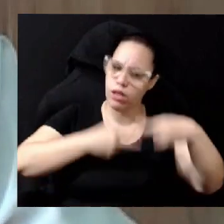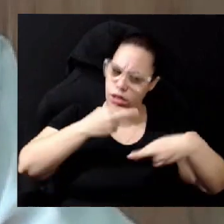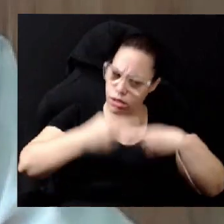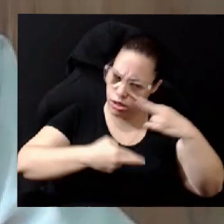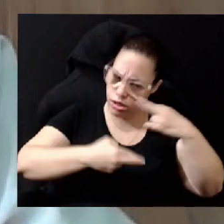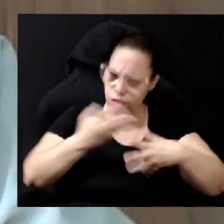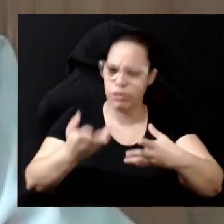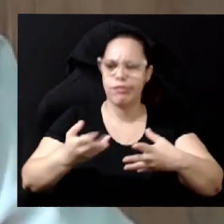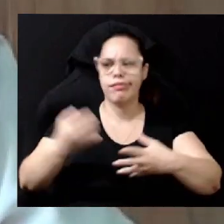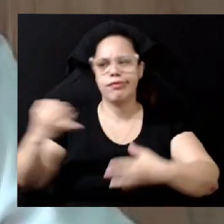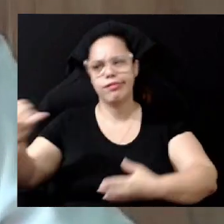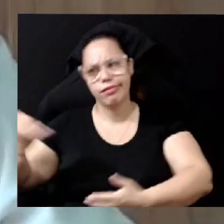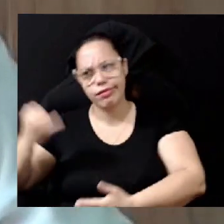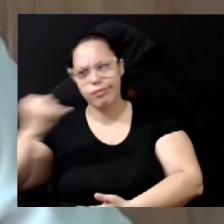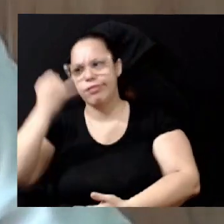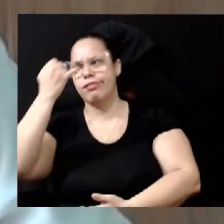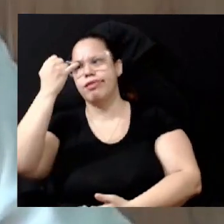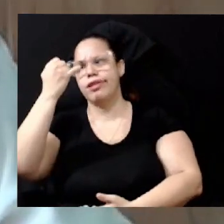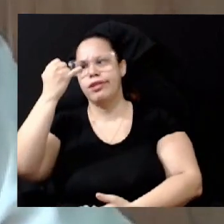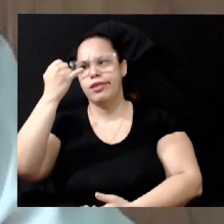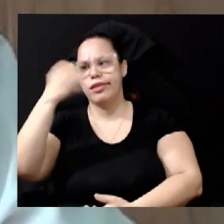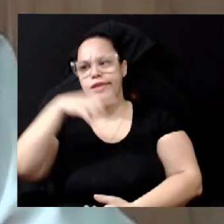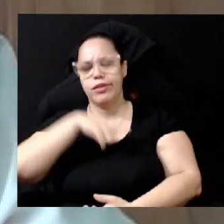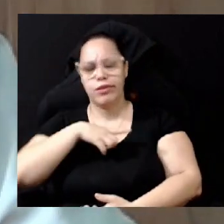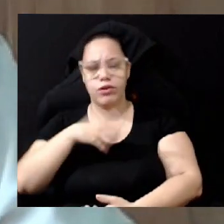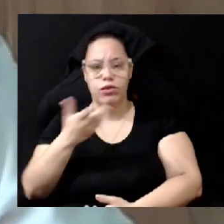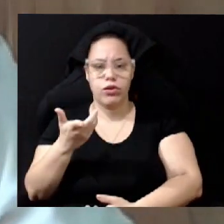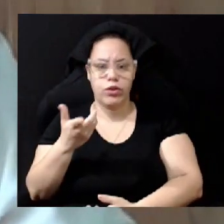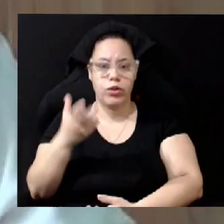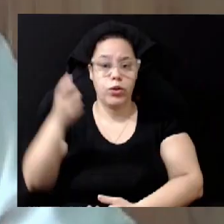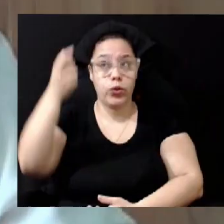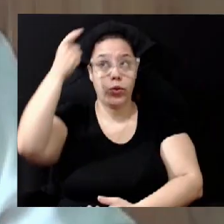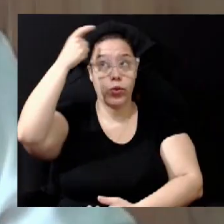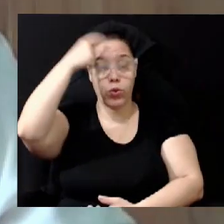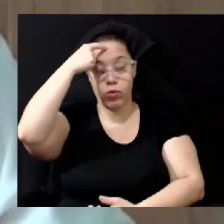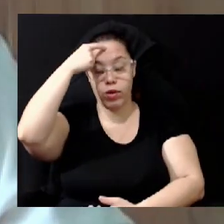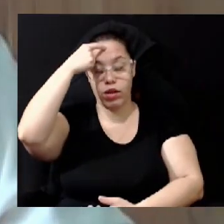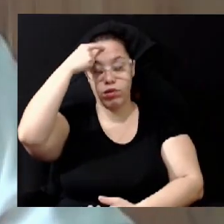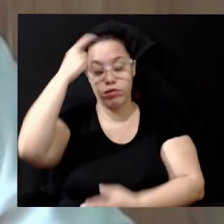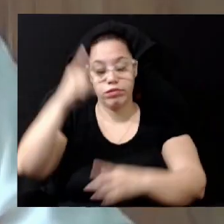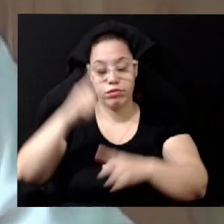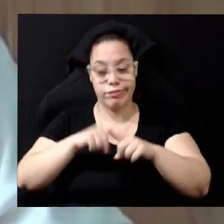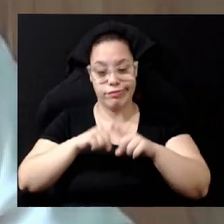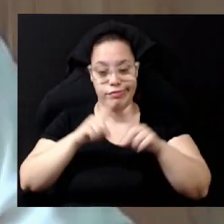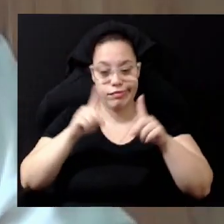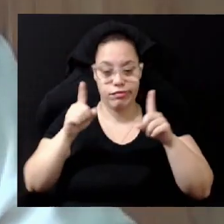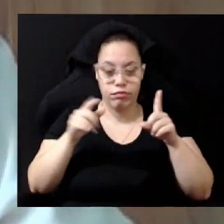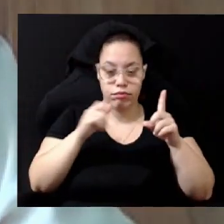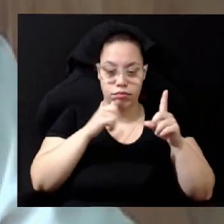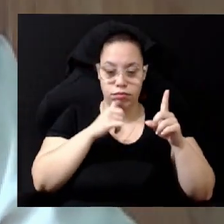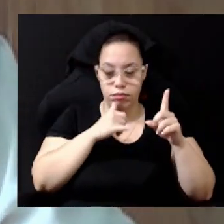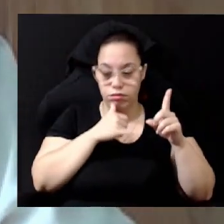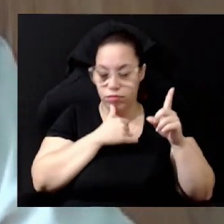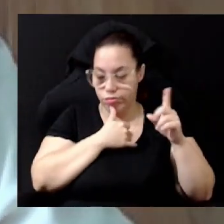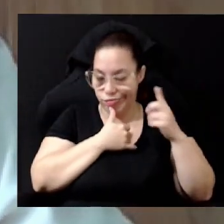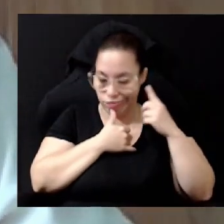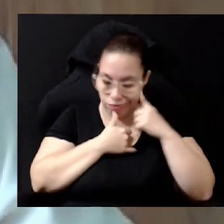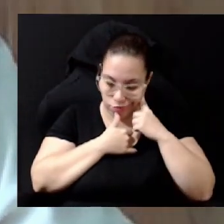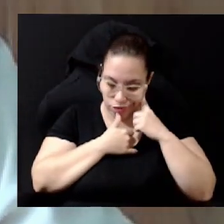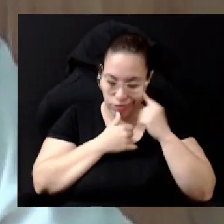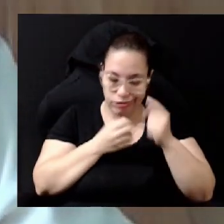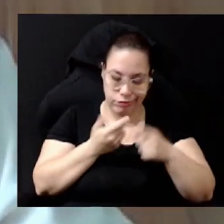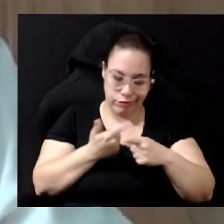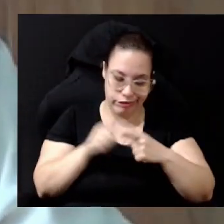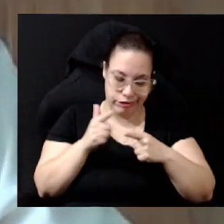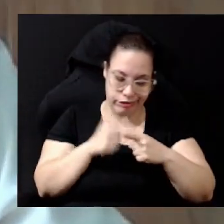você reciclar, é importante você ter um consumo consciente, né? Mas, infelizmente,